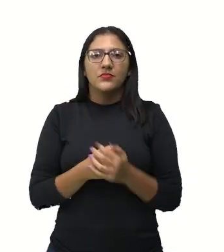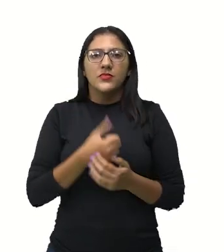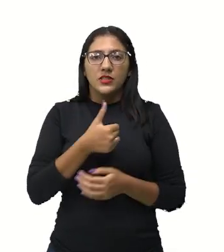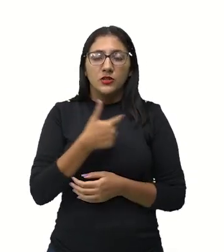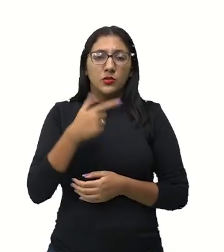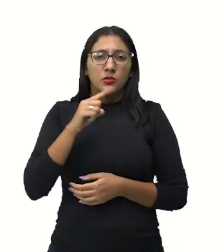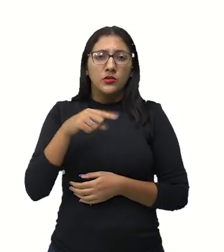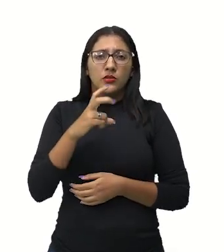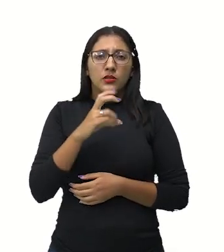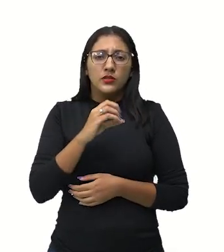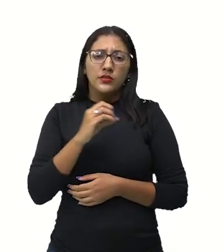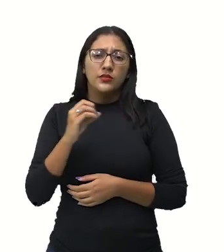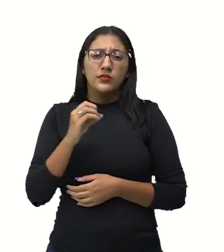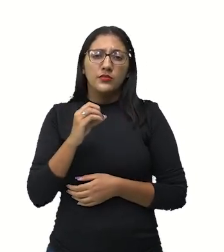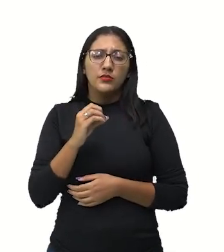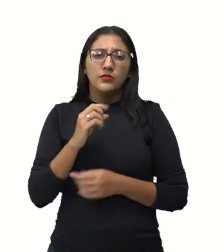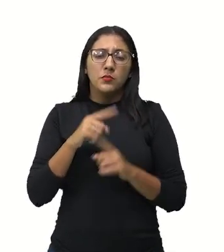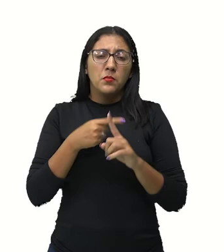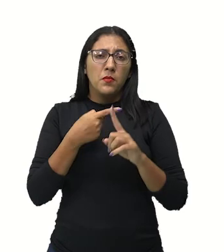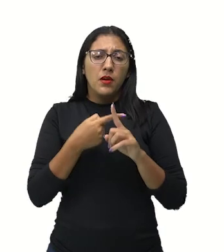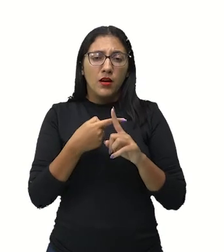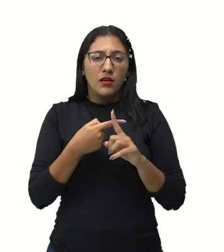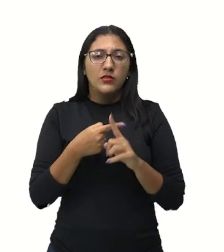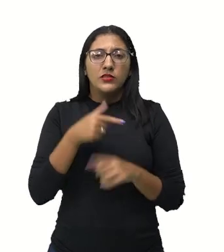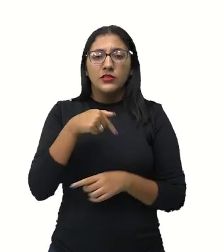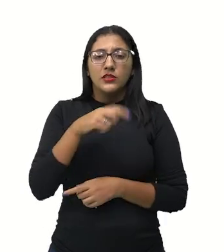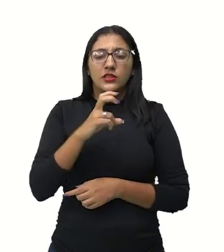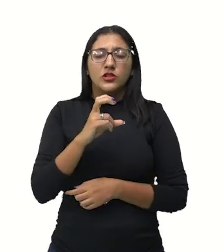12.500 mais 750.